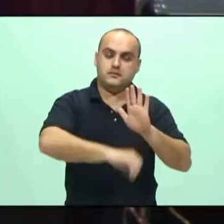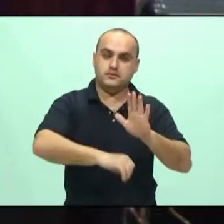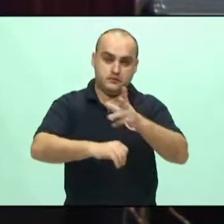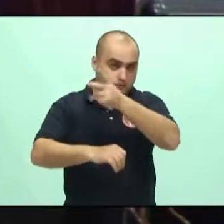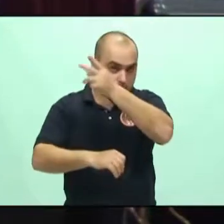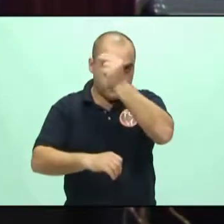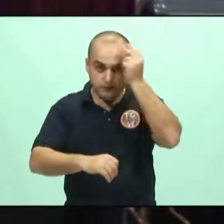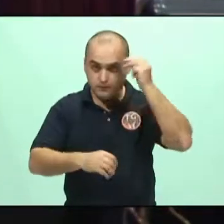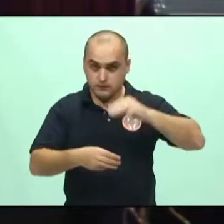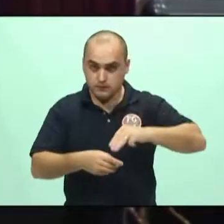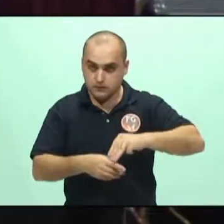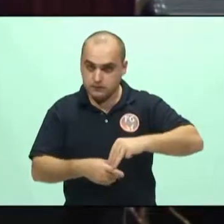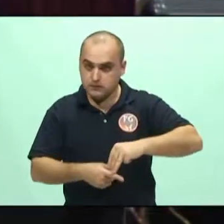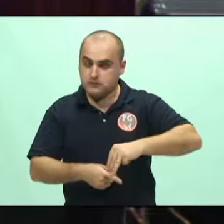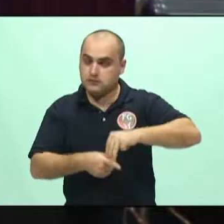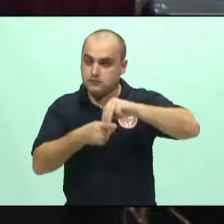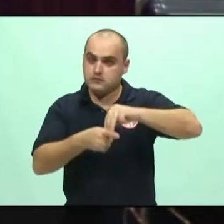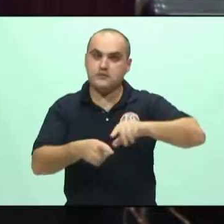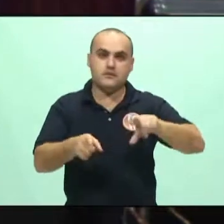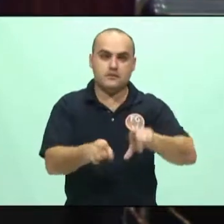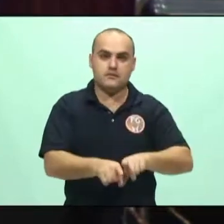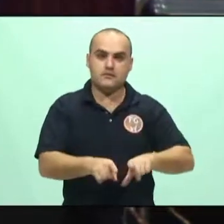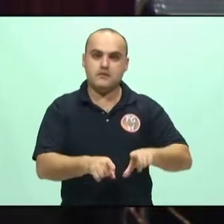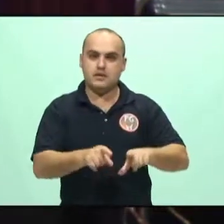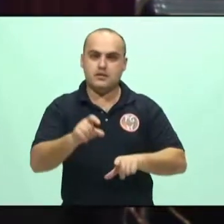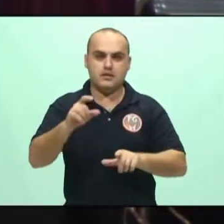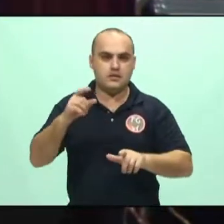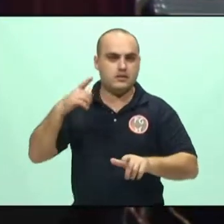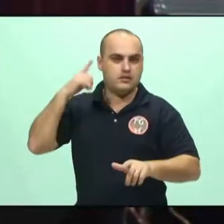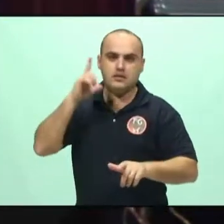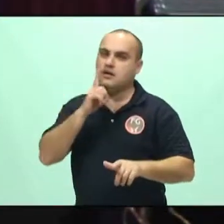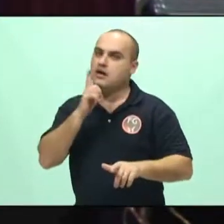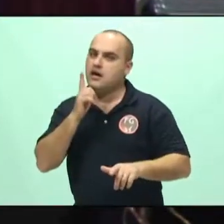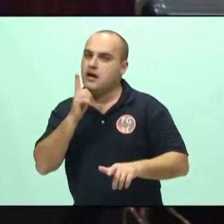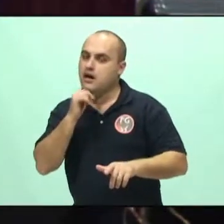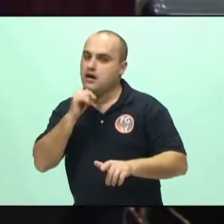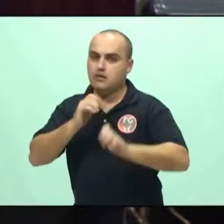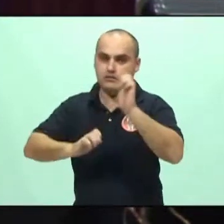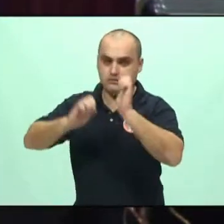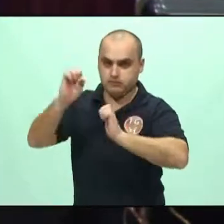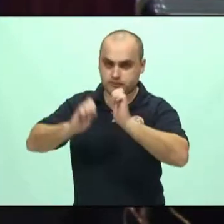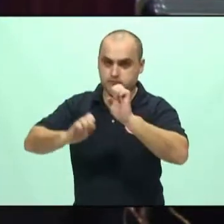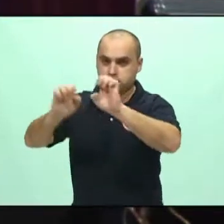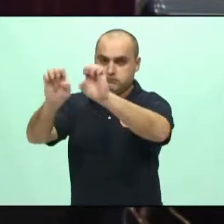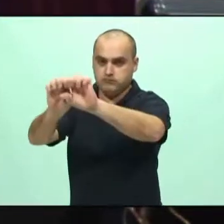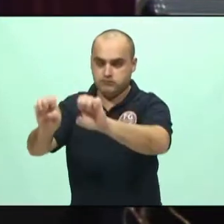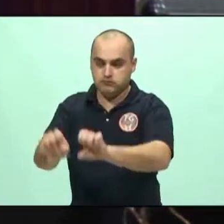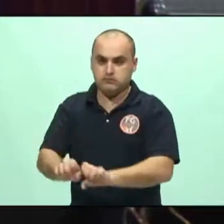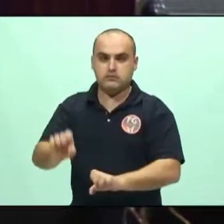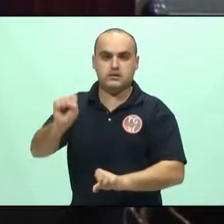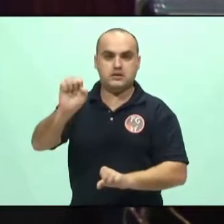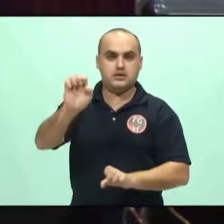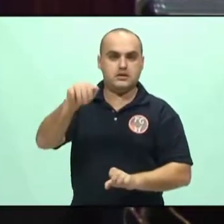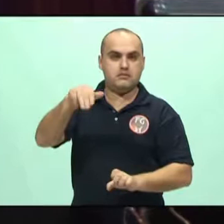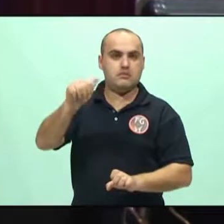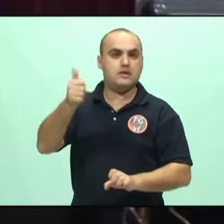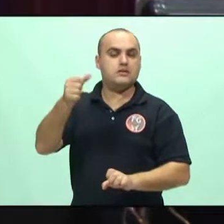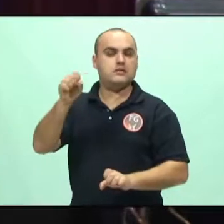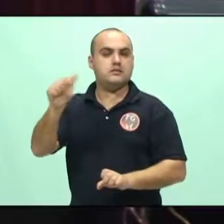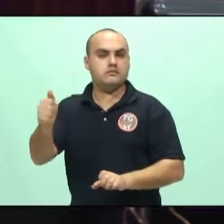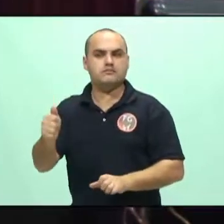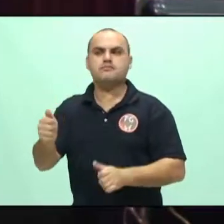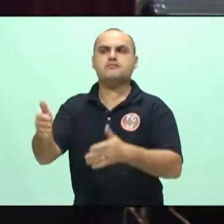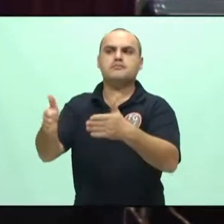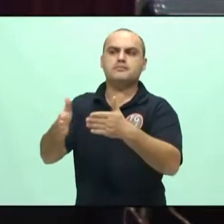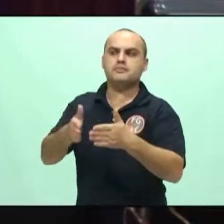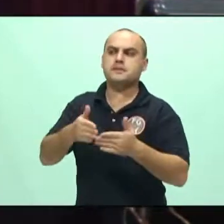Prefeito Municipal e ao serviço Municipal de água saneamento básico e infraestrutura cemasa solicitando que